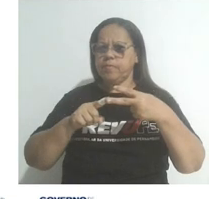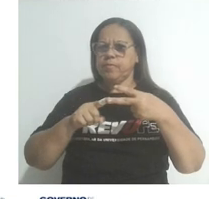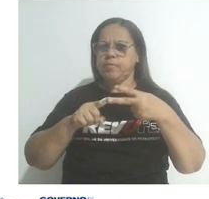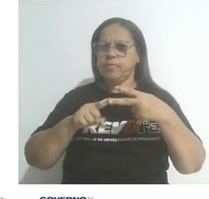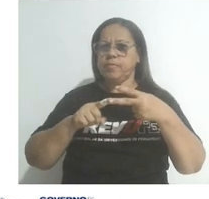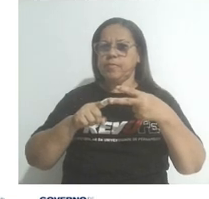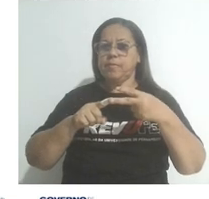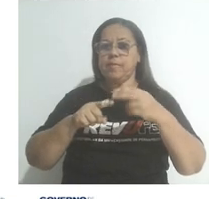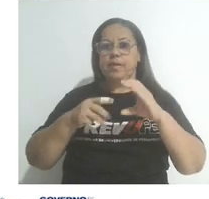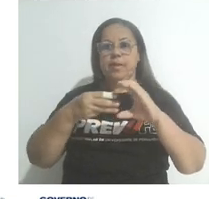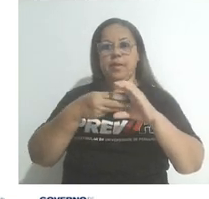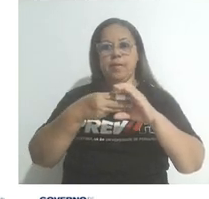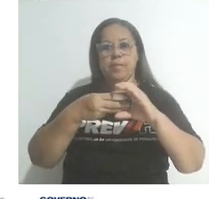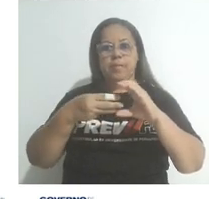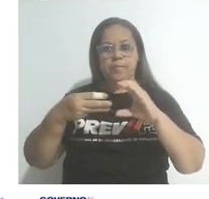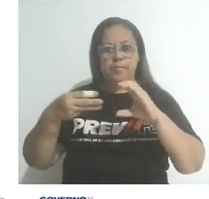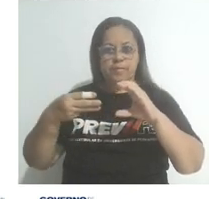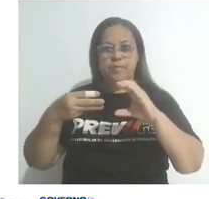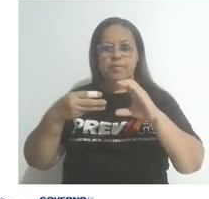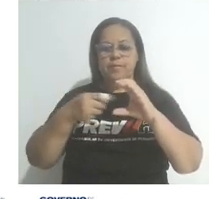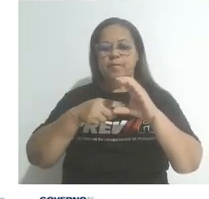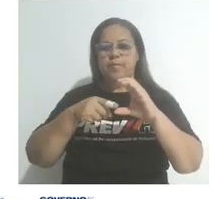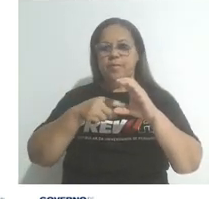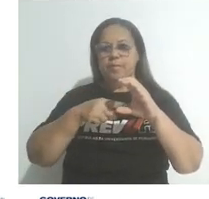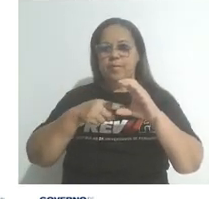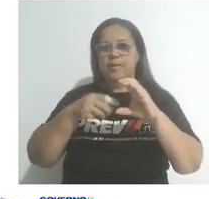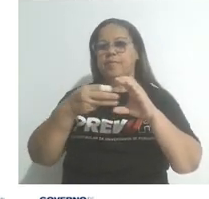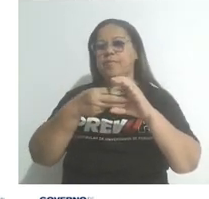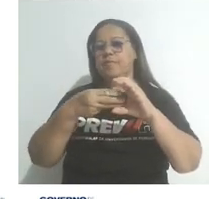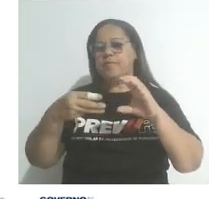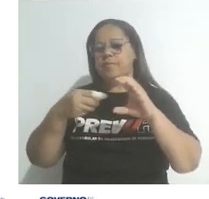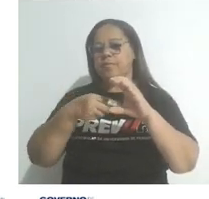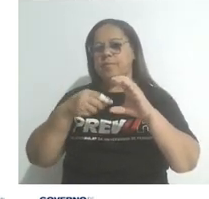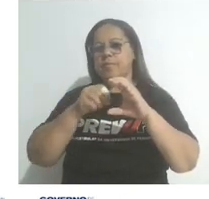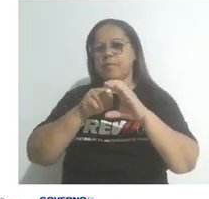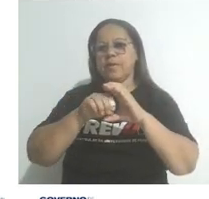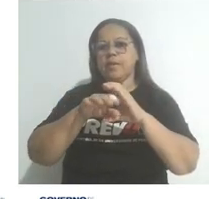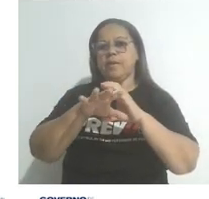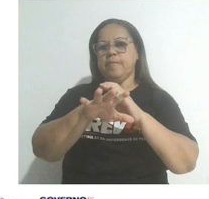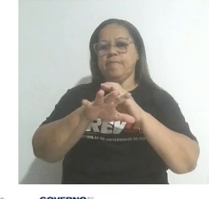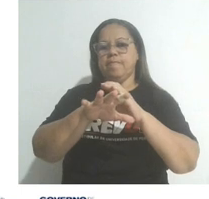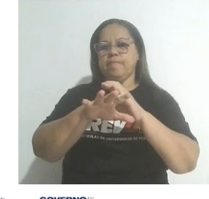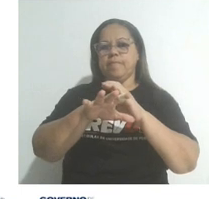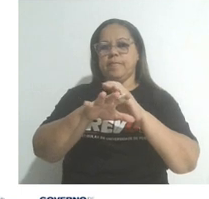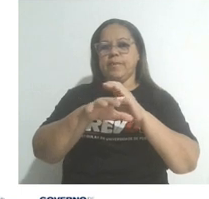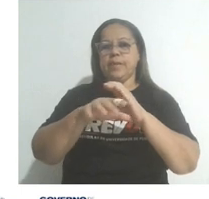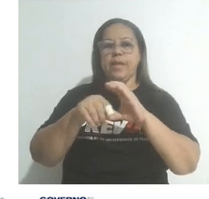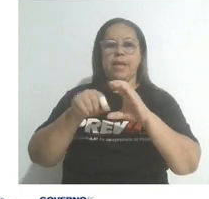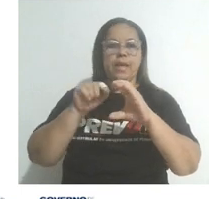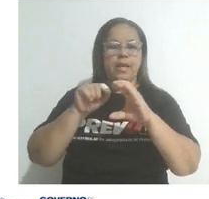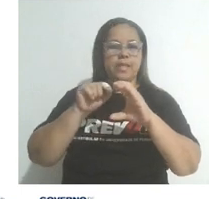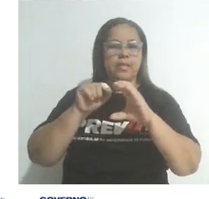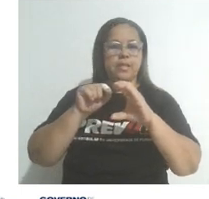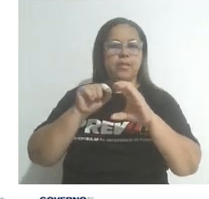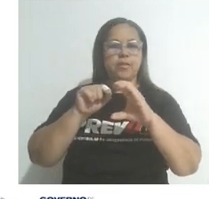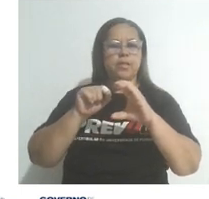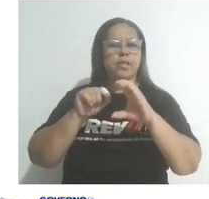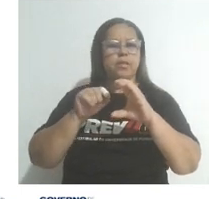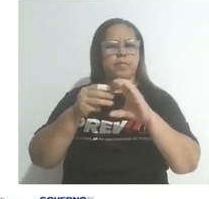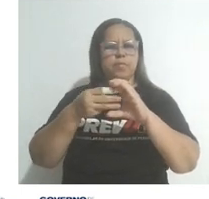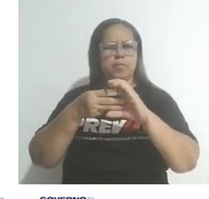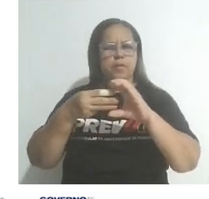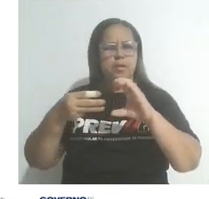chamadas células procariontes e as células eucariontes. A célula procarionte, pessoal, é essa célula que vocês estão vendo aí, um